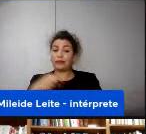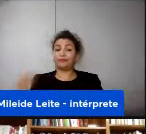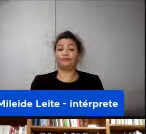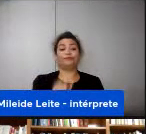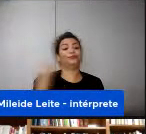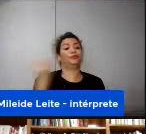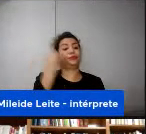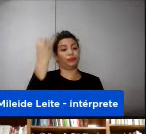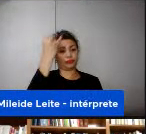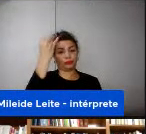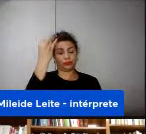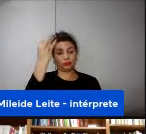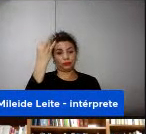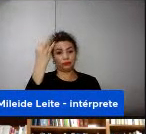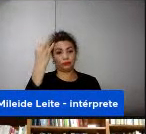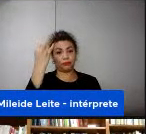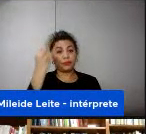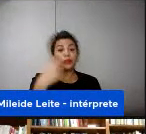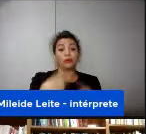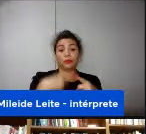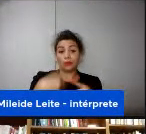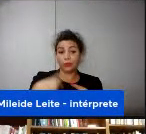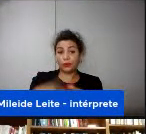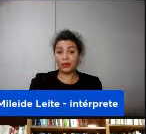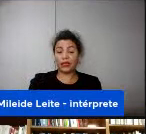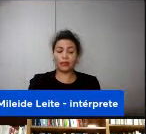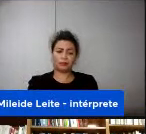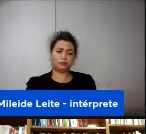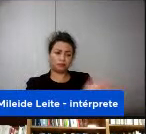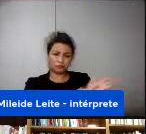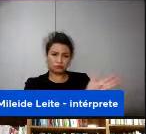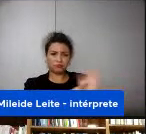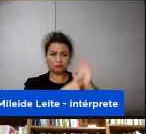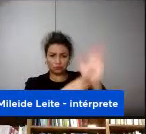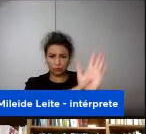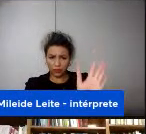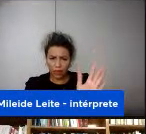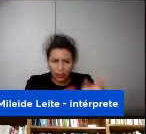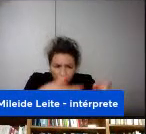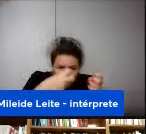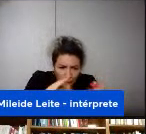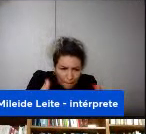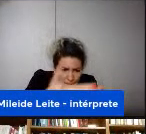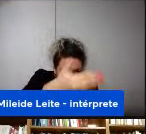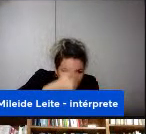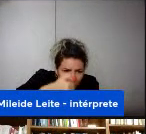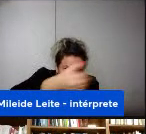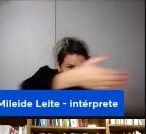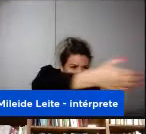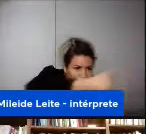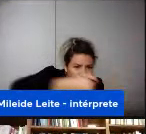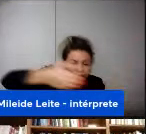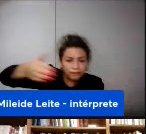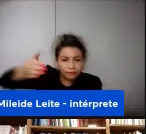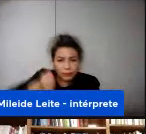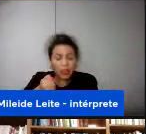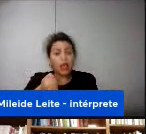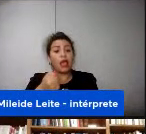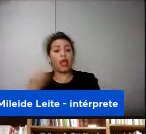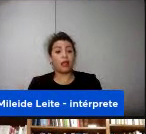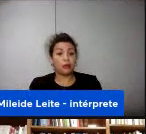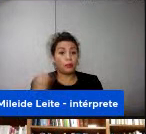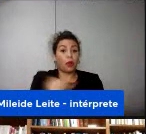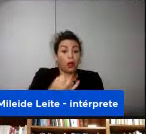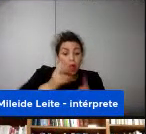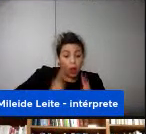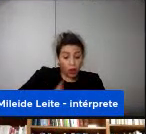necessária, né, tendo em vista que as evidências que a gente retira do ambiente, né, e que são necessárias para manter